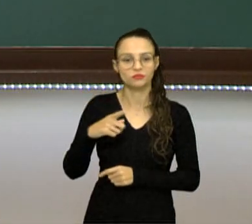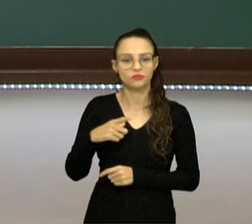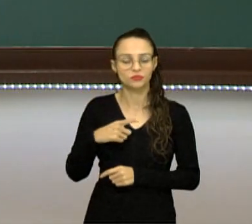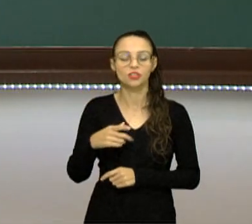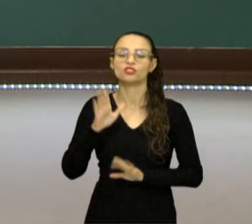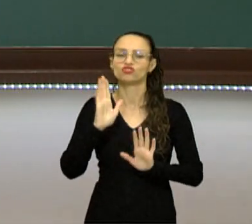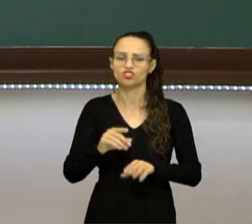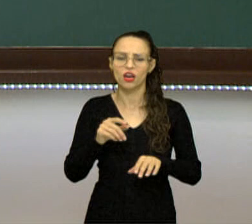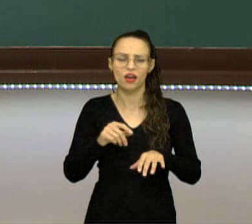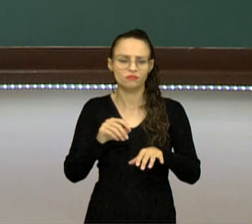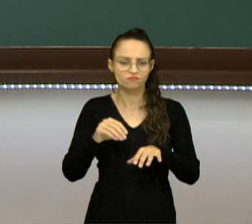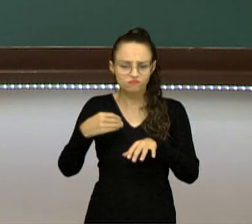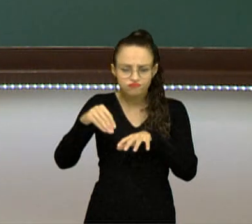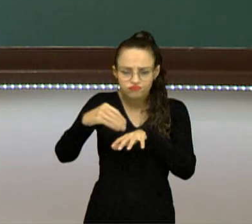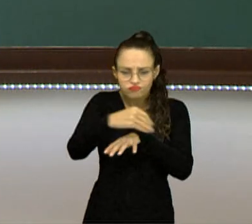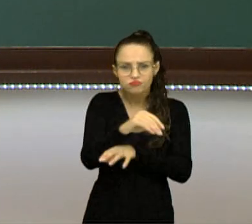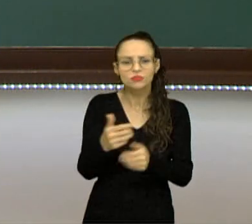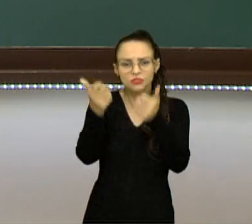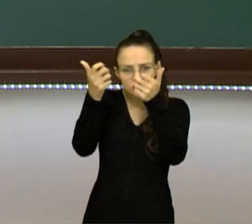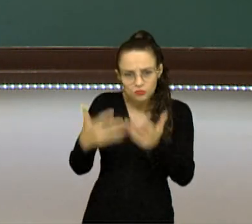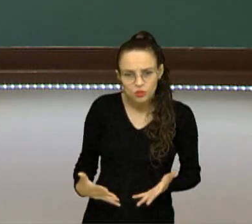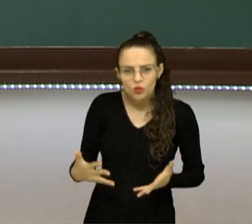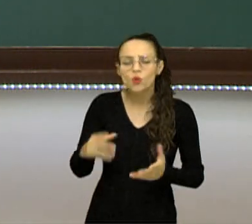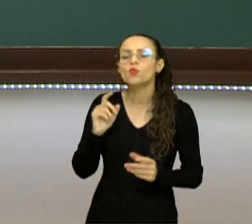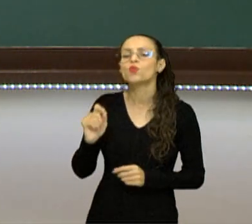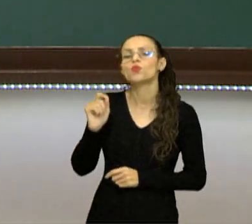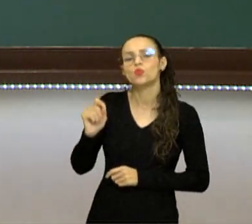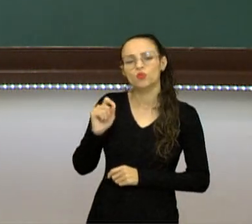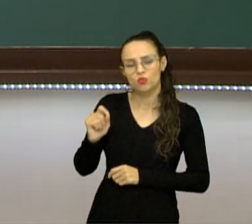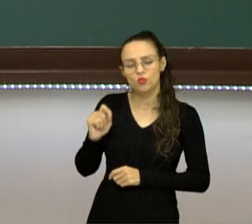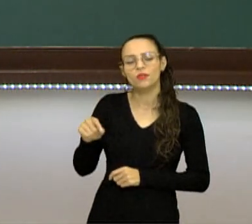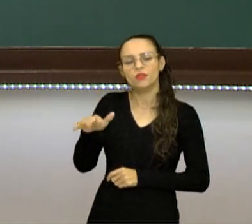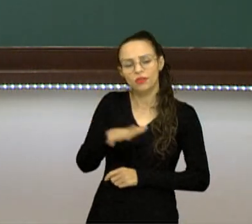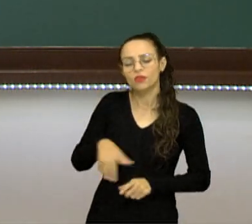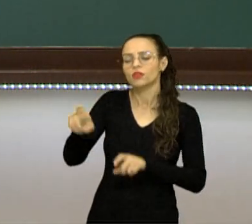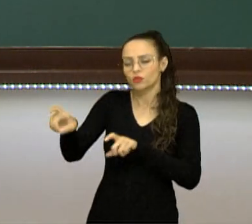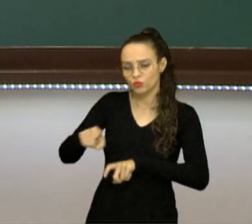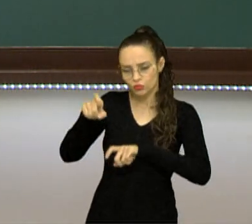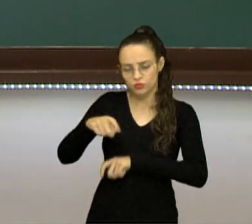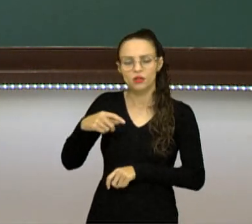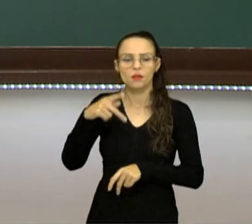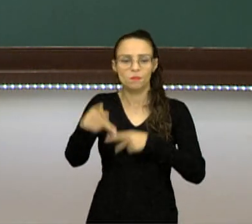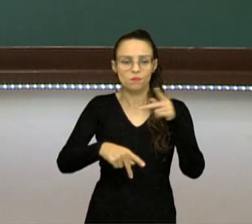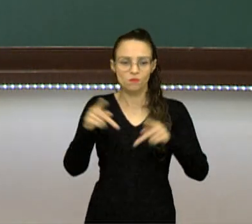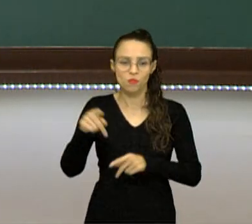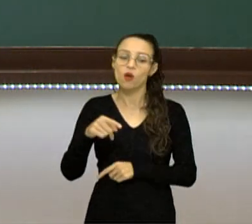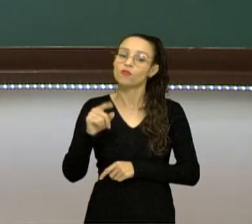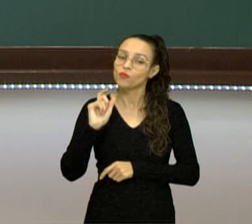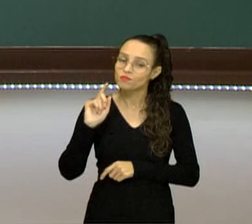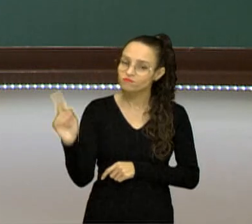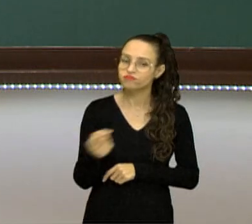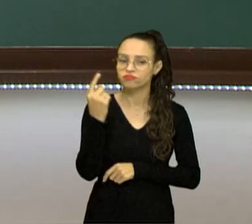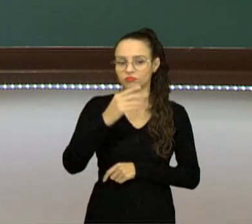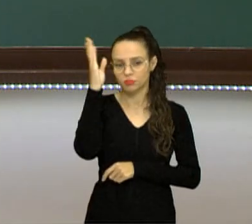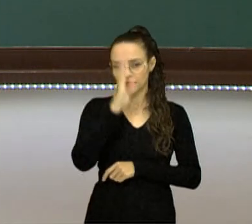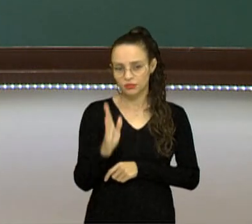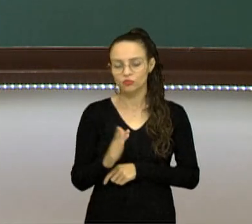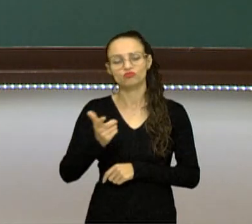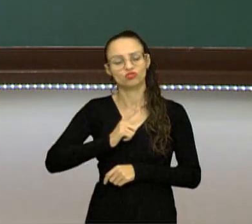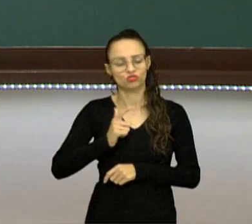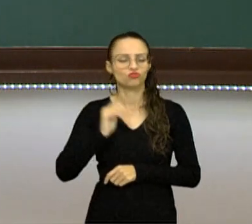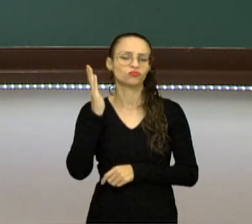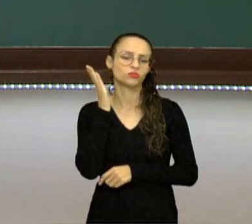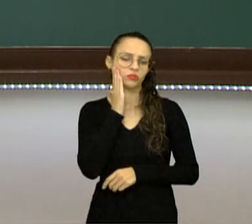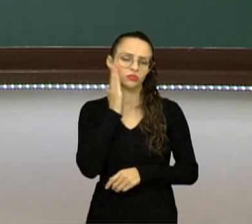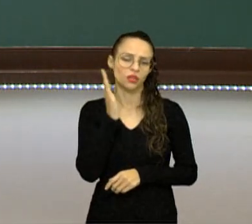arqueologia já encontrou presença da agricultura dos povos nativos brasileiros, tá? Amazonenses, que tinham domínio